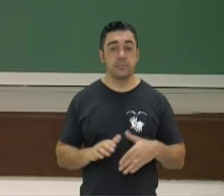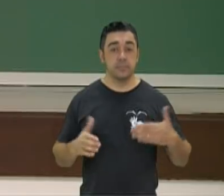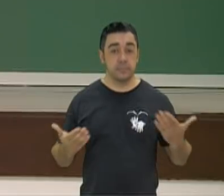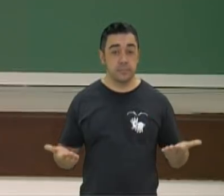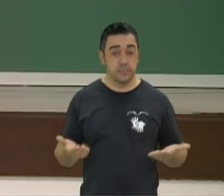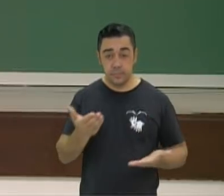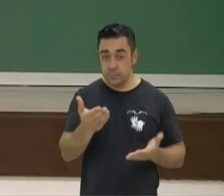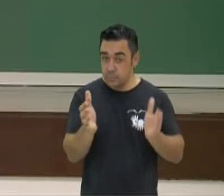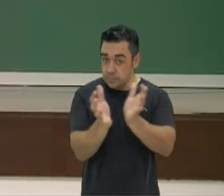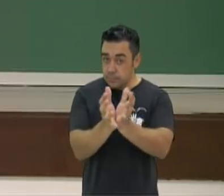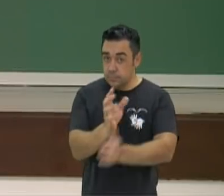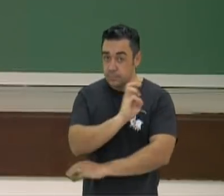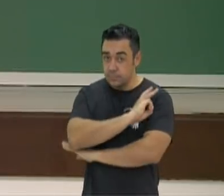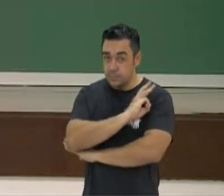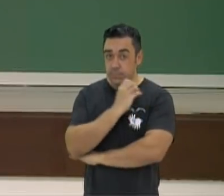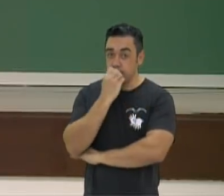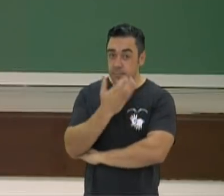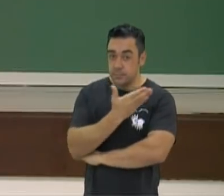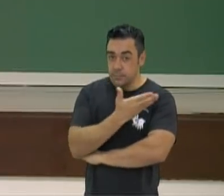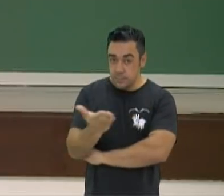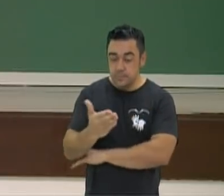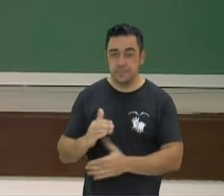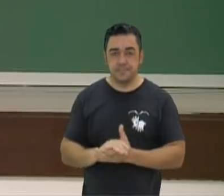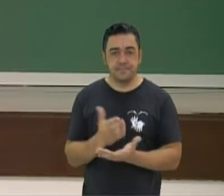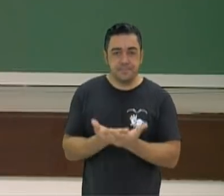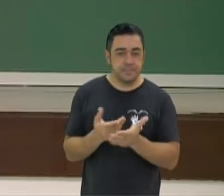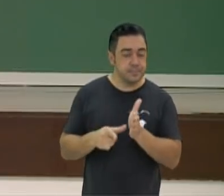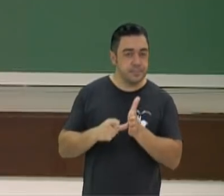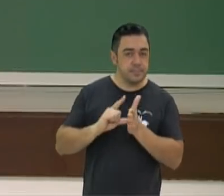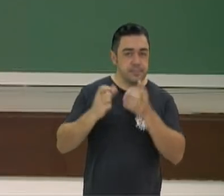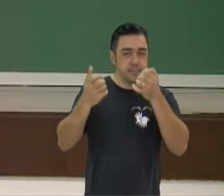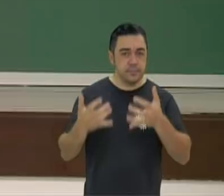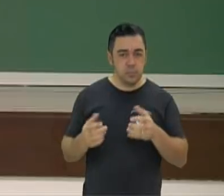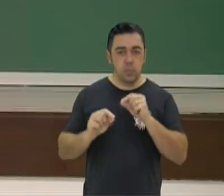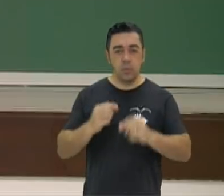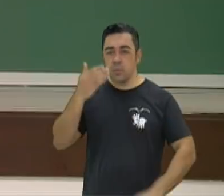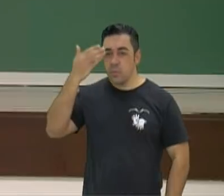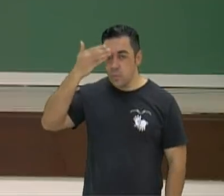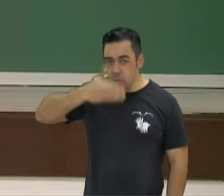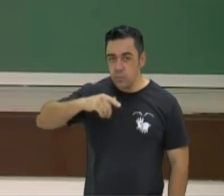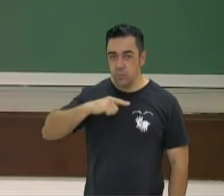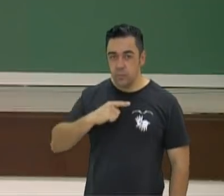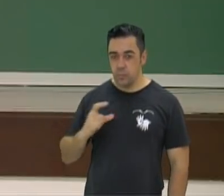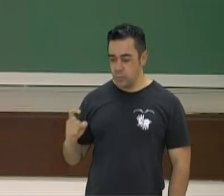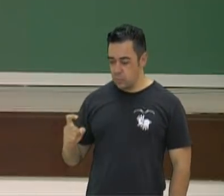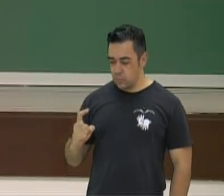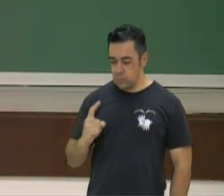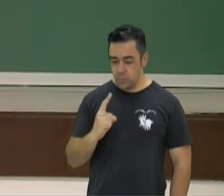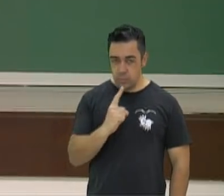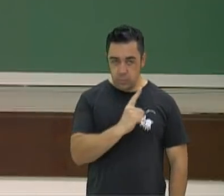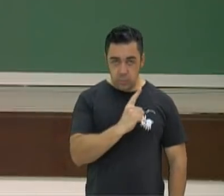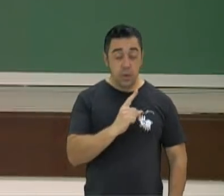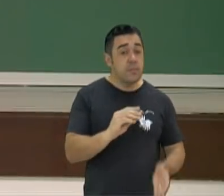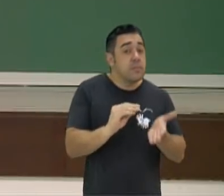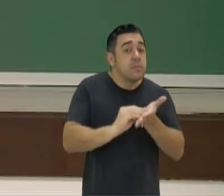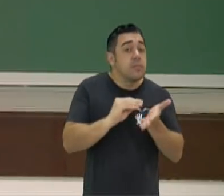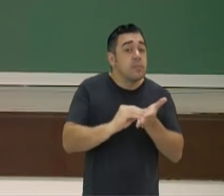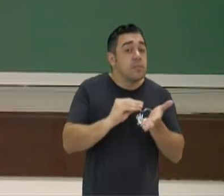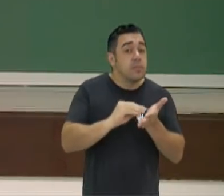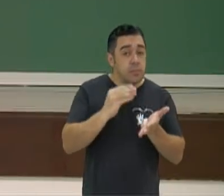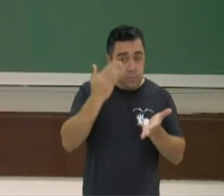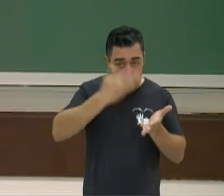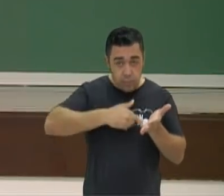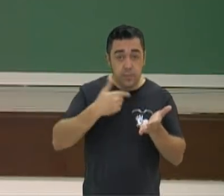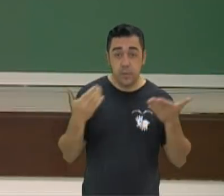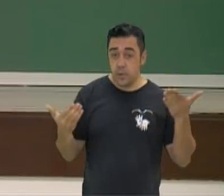E aí, terceira série, tudo bem com vocês? Na aula anterior, a gente falou então das evidências evolutivas e ficou faltando ainda algumas evidências que a